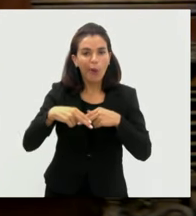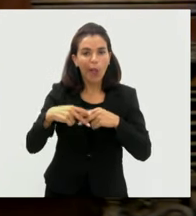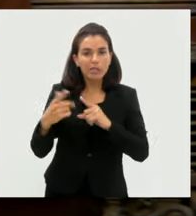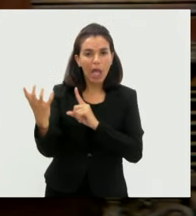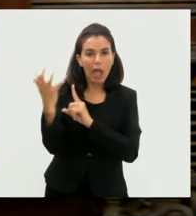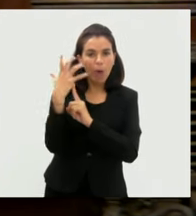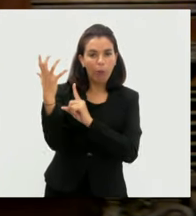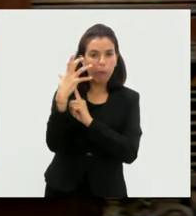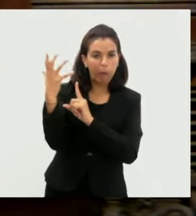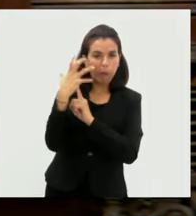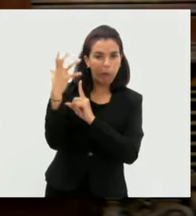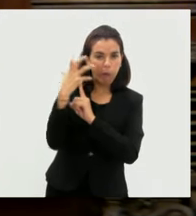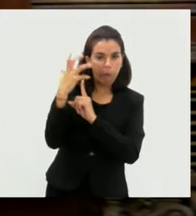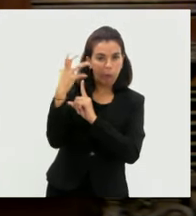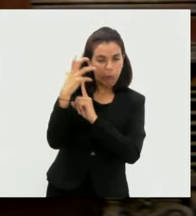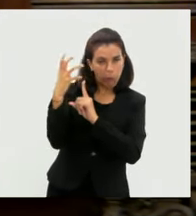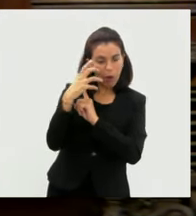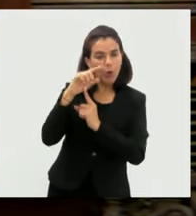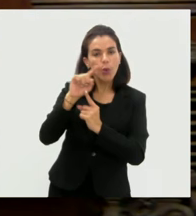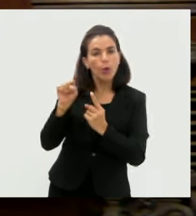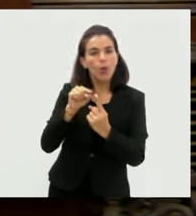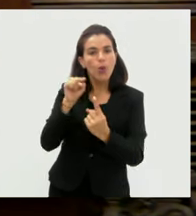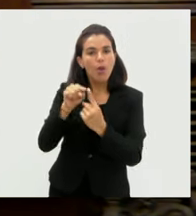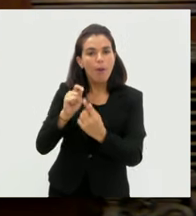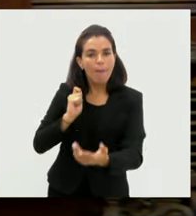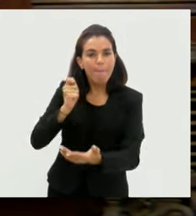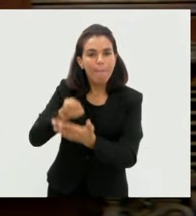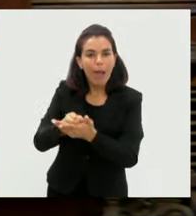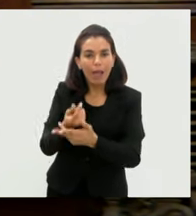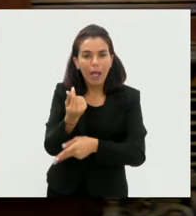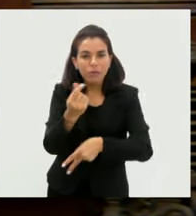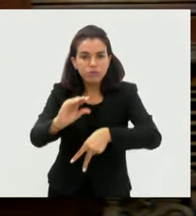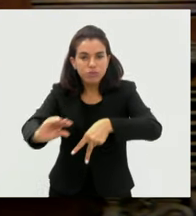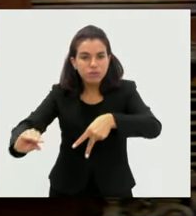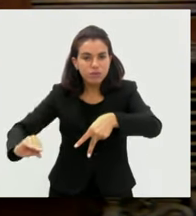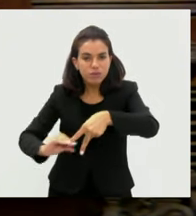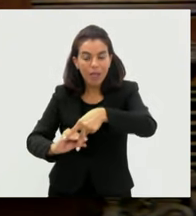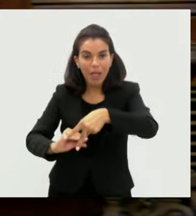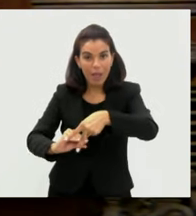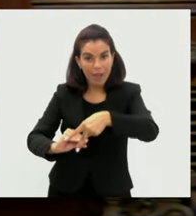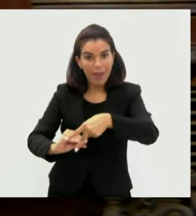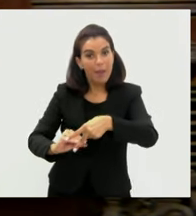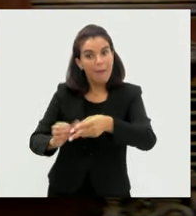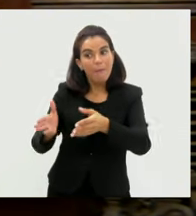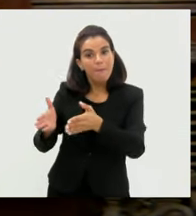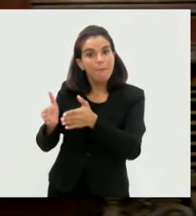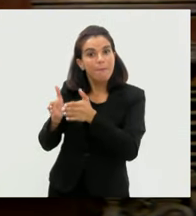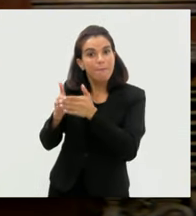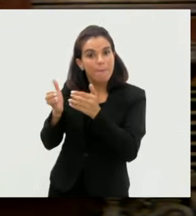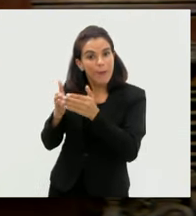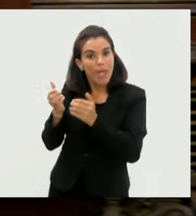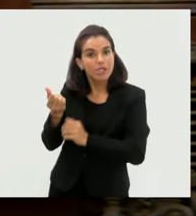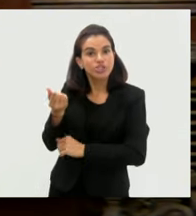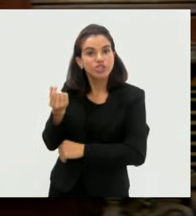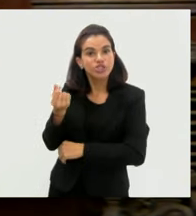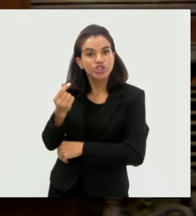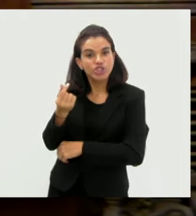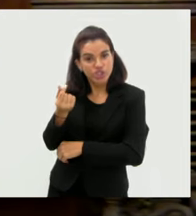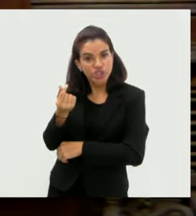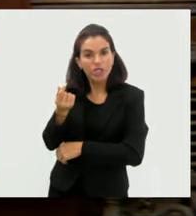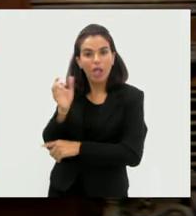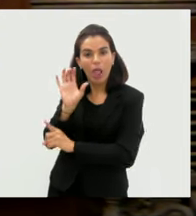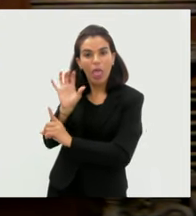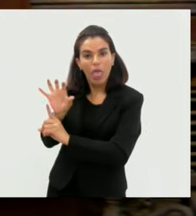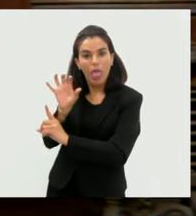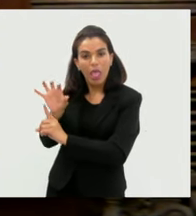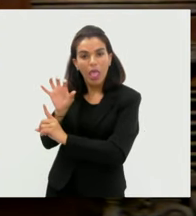chantageada a fim de pagar a propina. É isso mesmo, pedem propina à empresa de